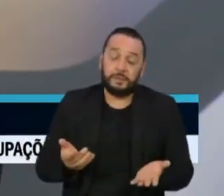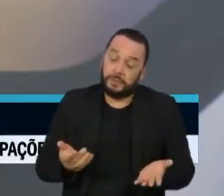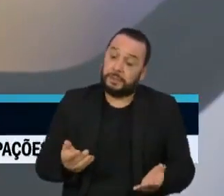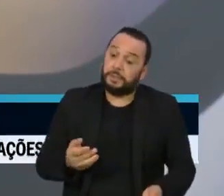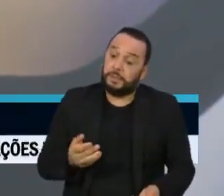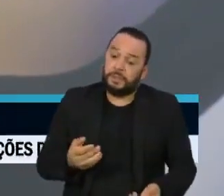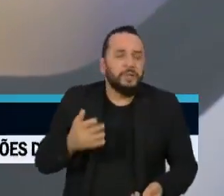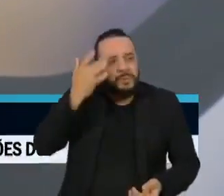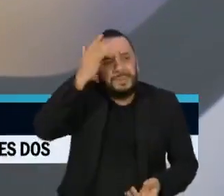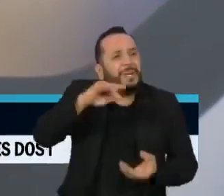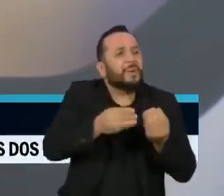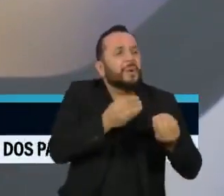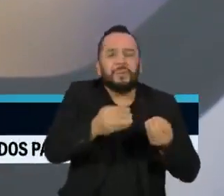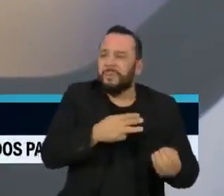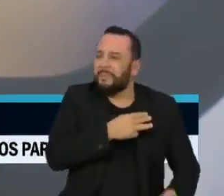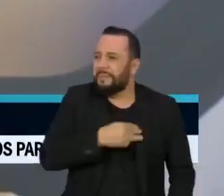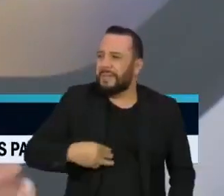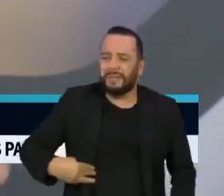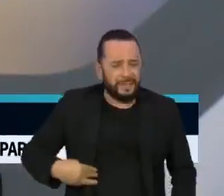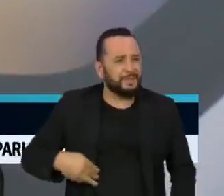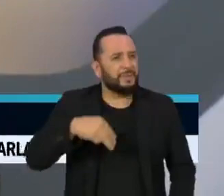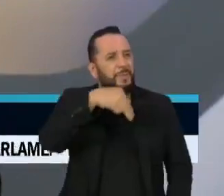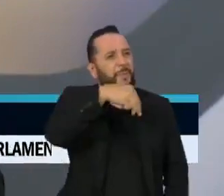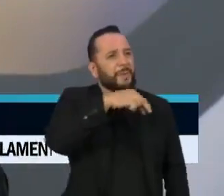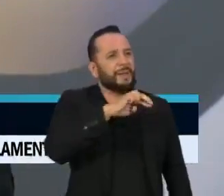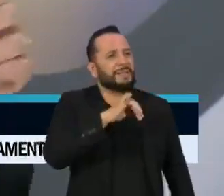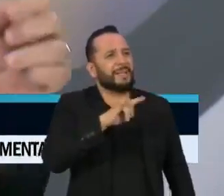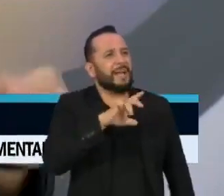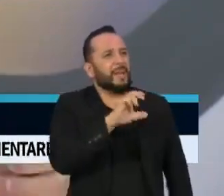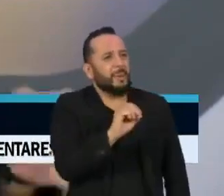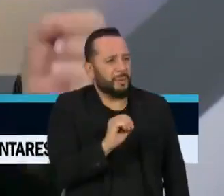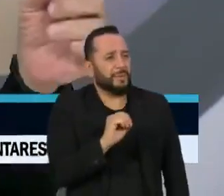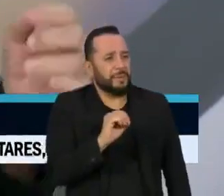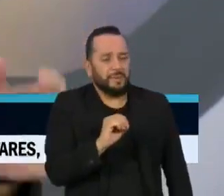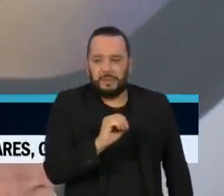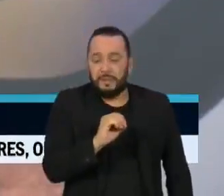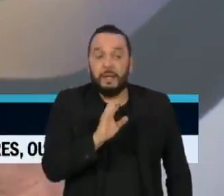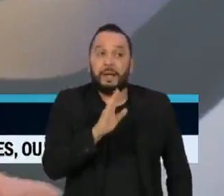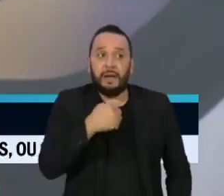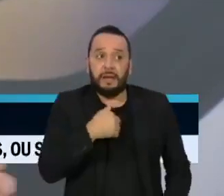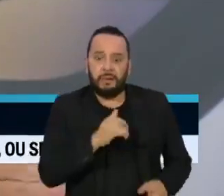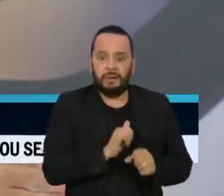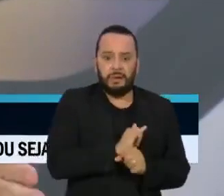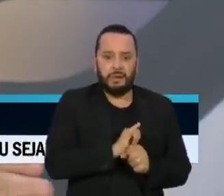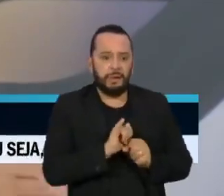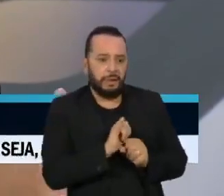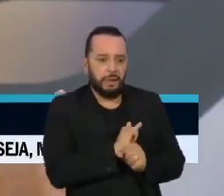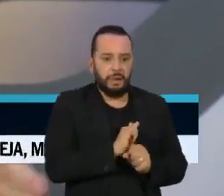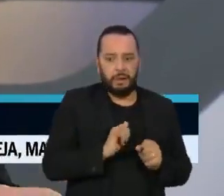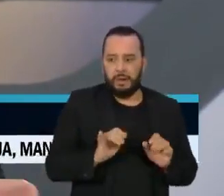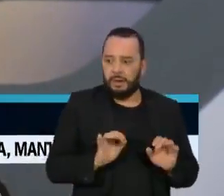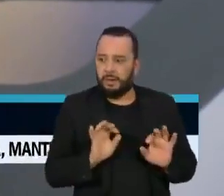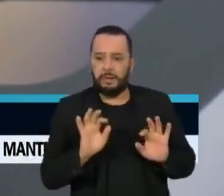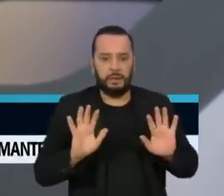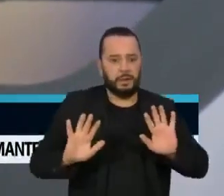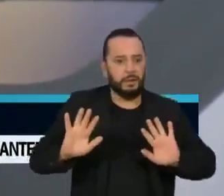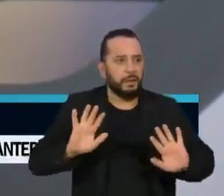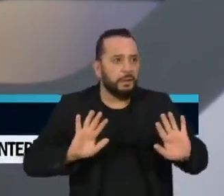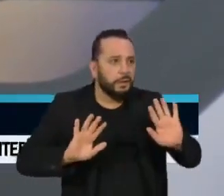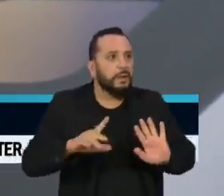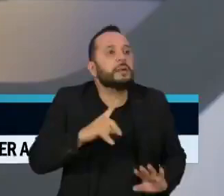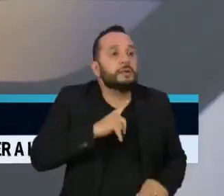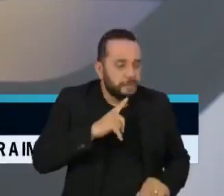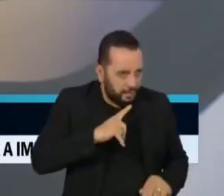porque ele é jeitoso, porque ele não está lá meio assim, andando num monte de granada pendurada pelo pino, assim, para não escorregar e